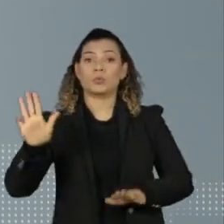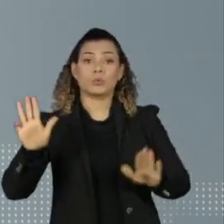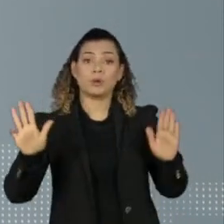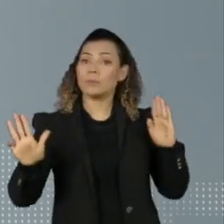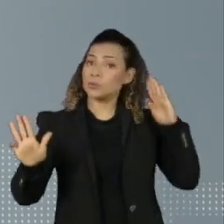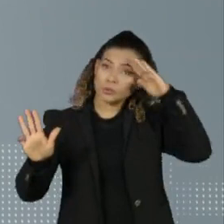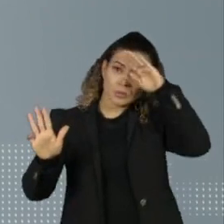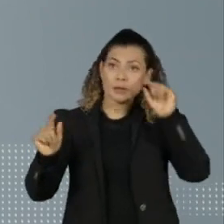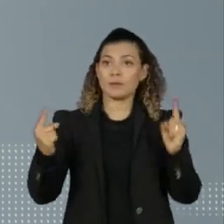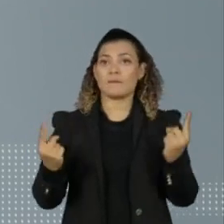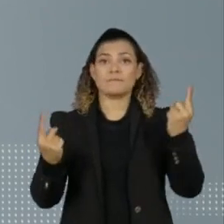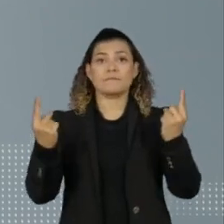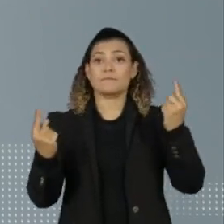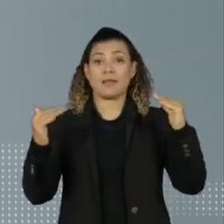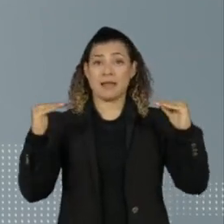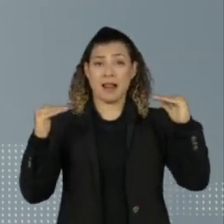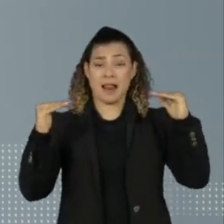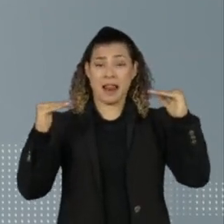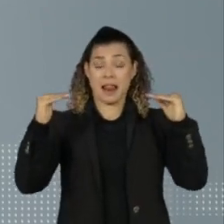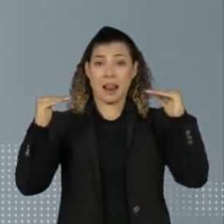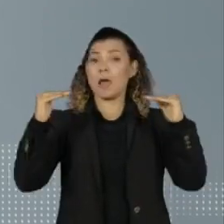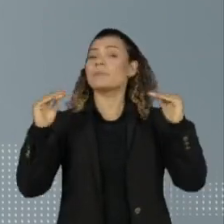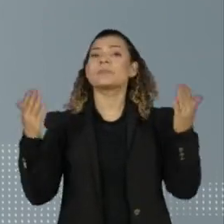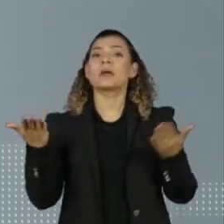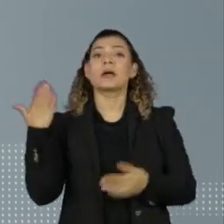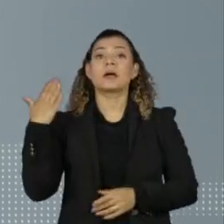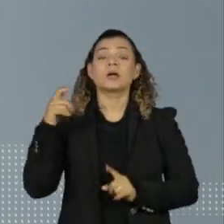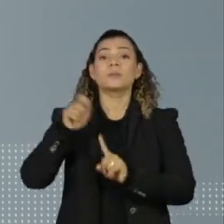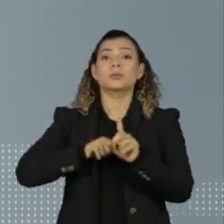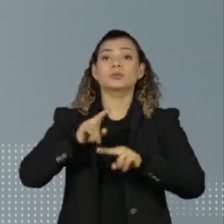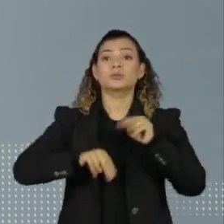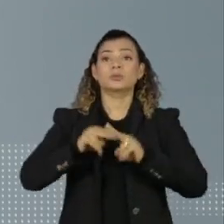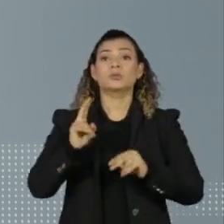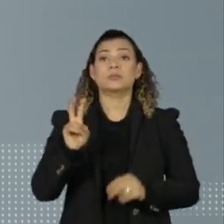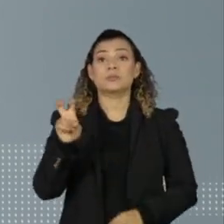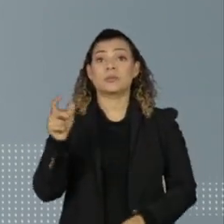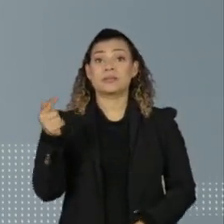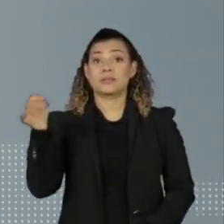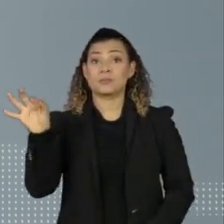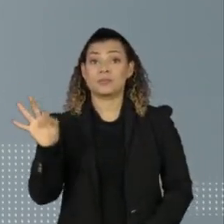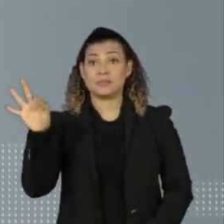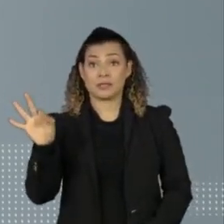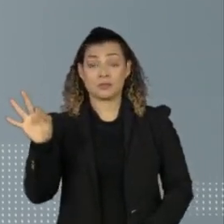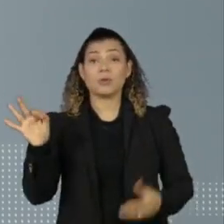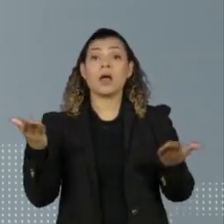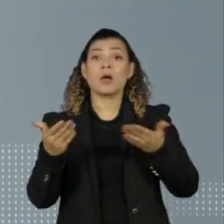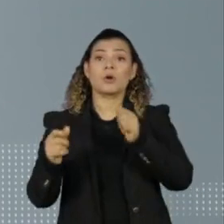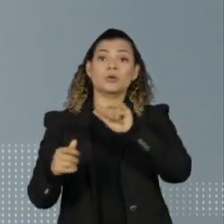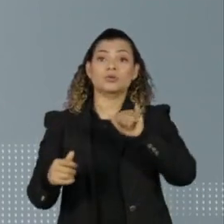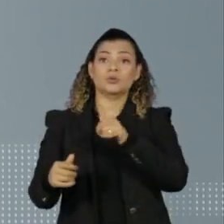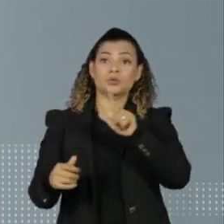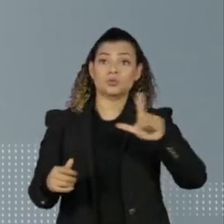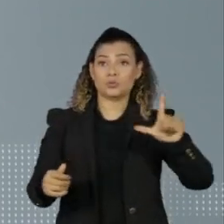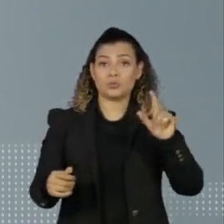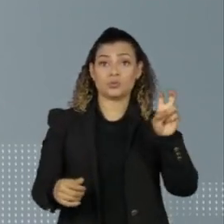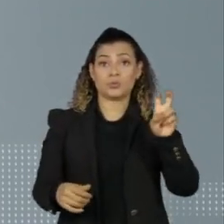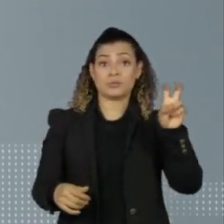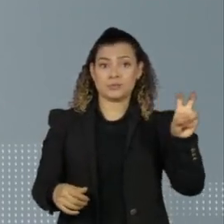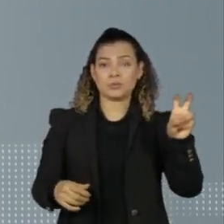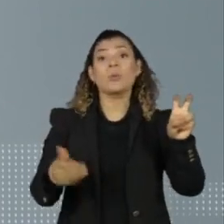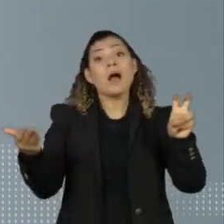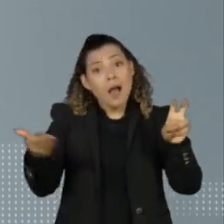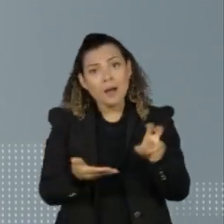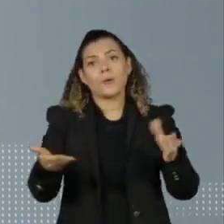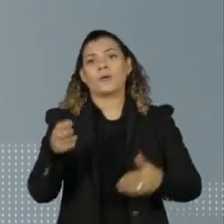e bolsonaro a diferença entre os dois diminuiu em Julho latinha 57 por cento em Julho 55 e